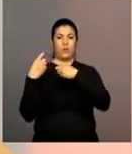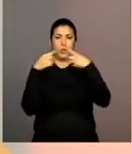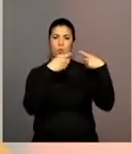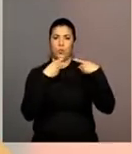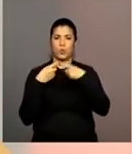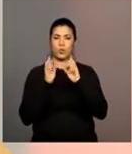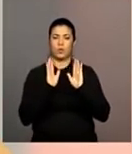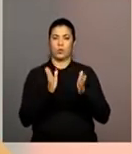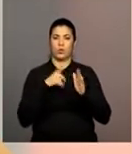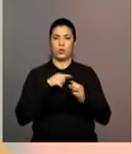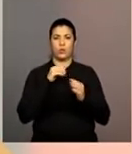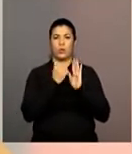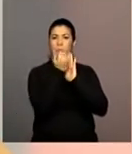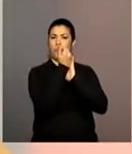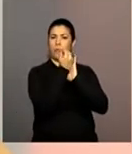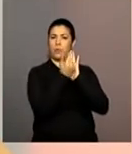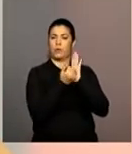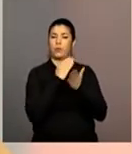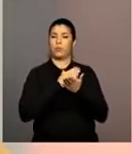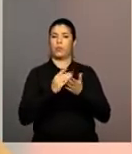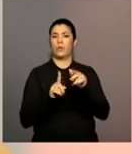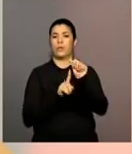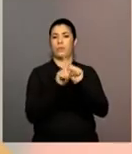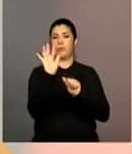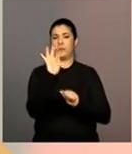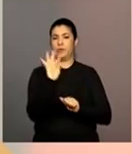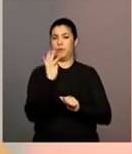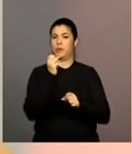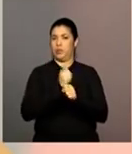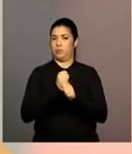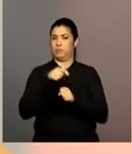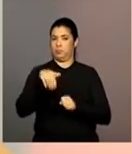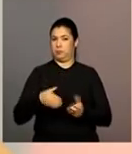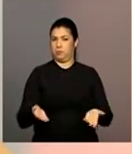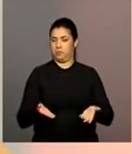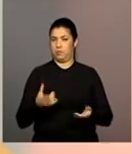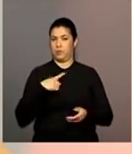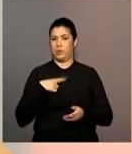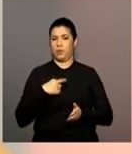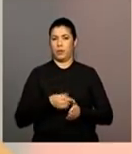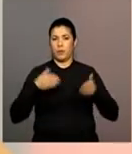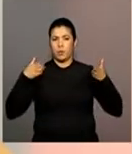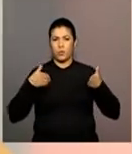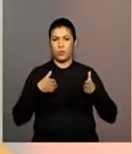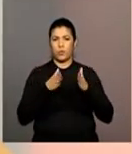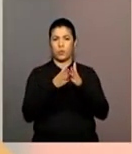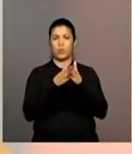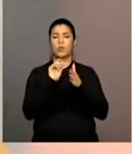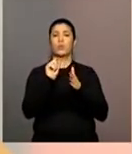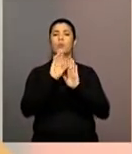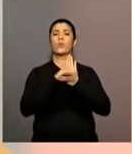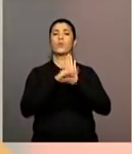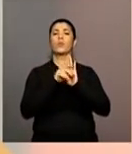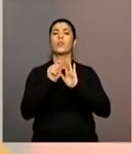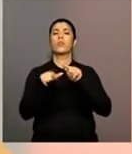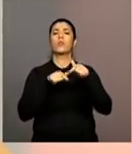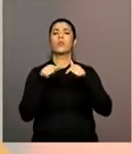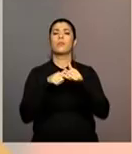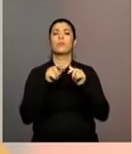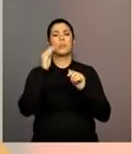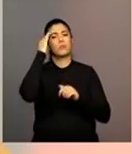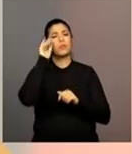que contou iniciou em fevereiro muito mais para um alinhamento conceitual do que é o trabalho social com